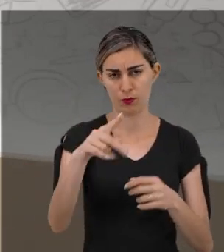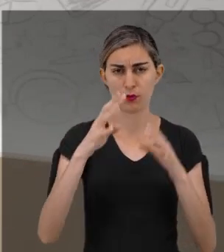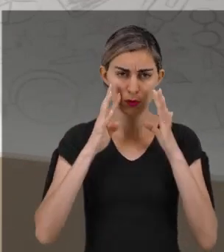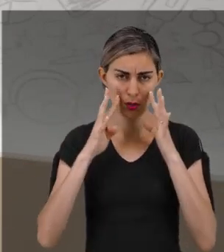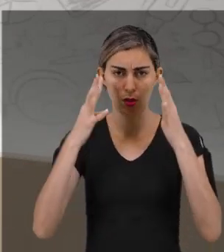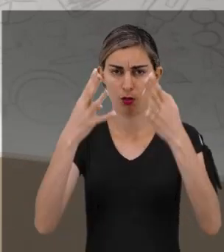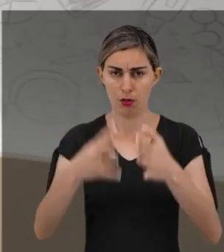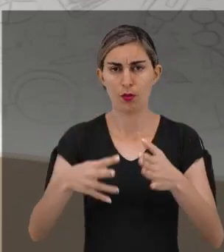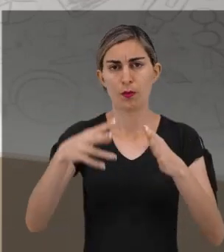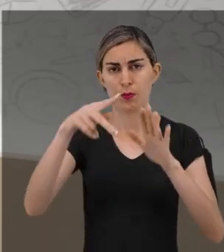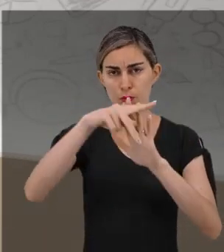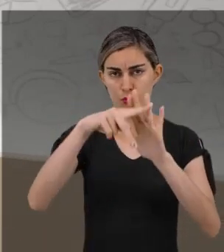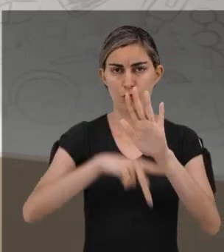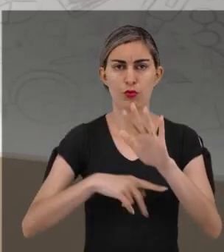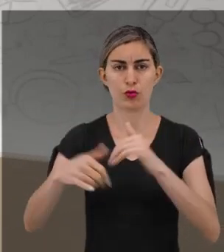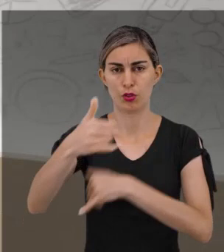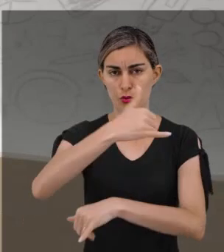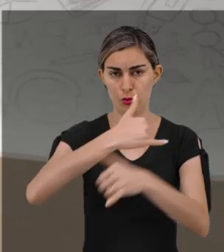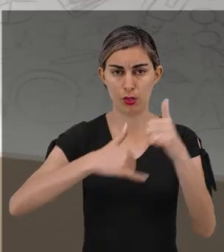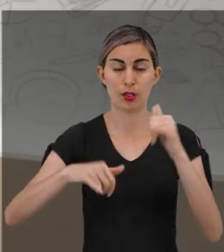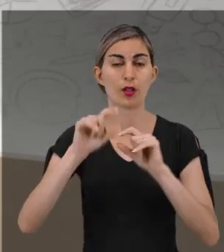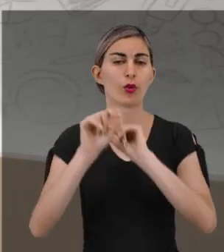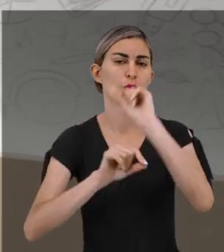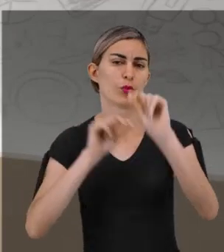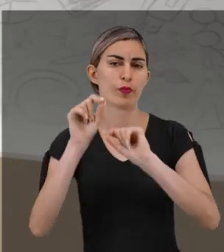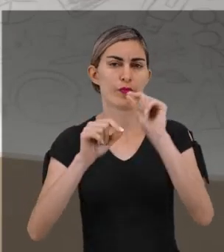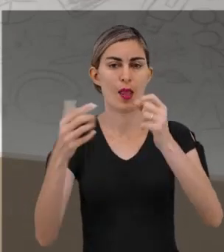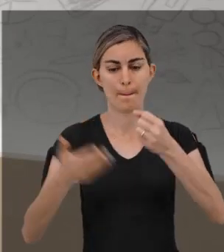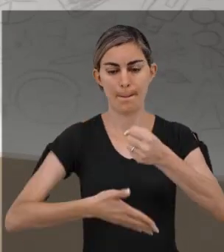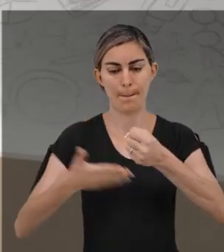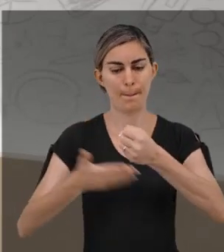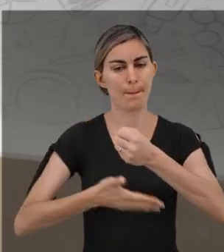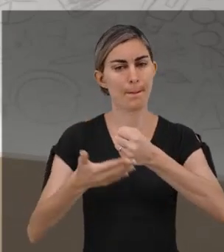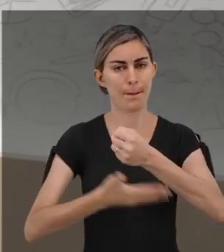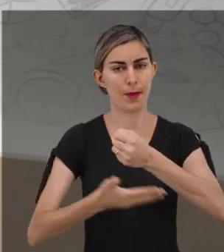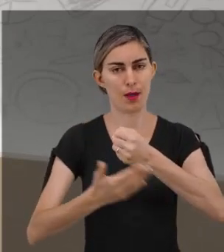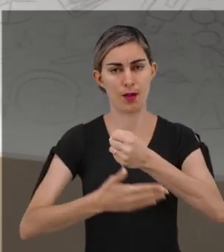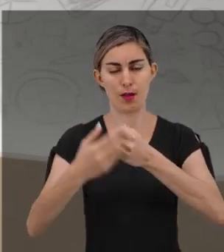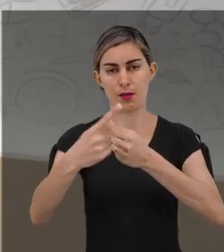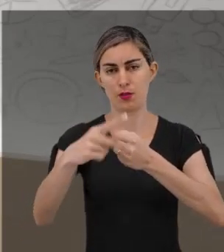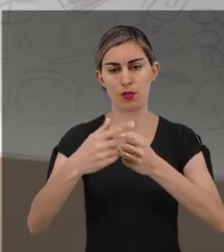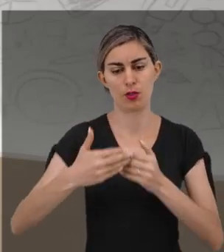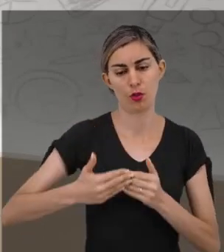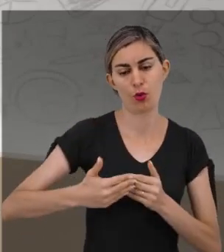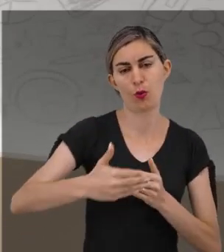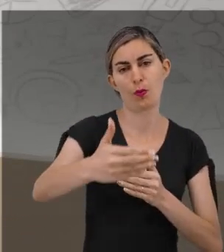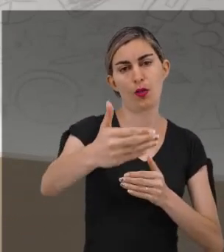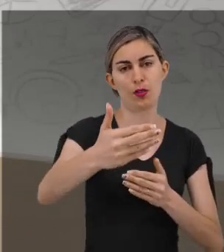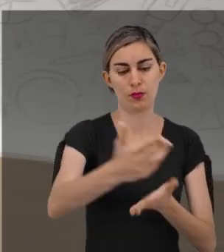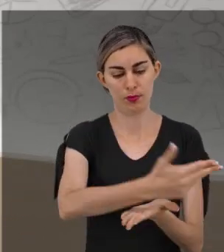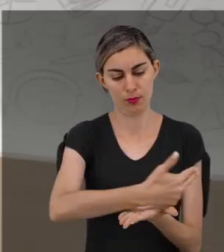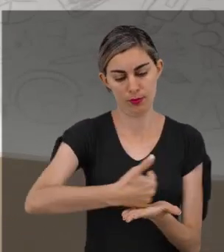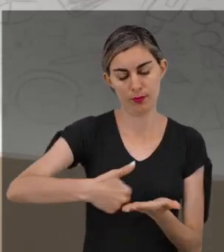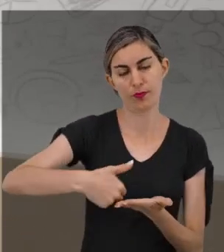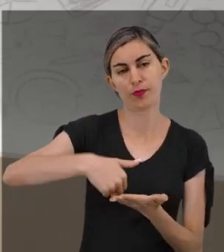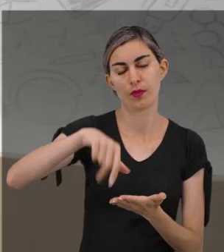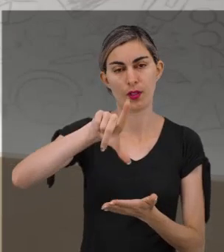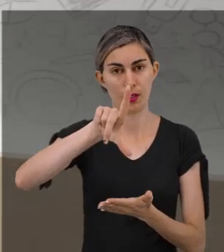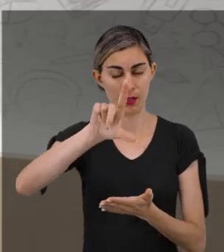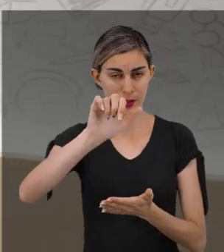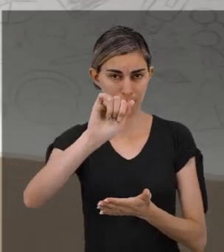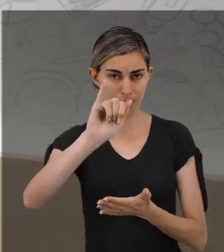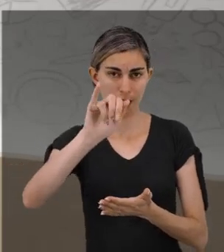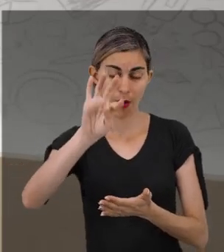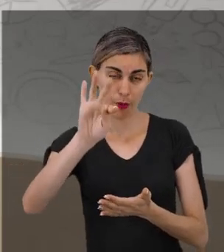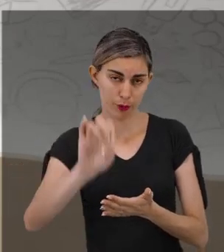observar do projeto elétrico é que a base dele, ela parte da planta baixa com o layout. Não